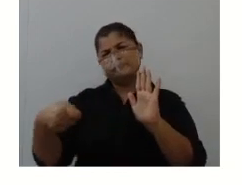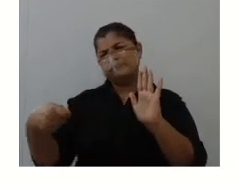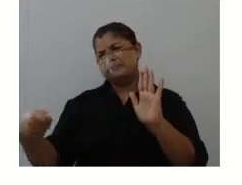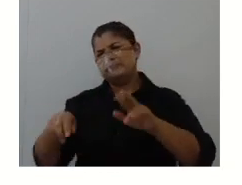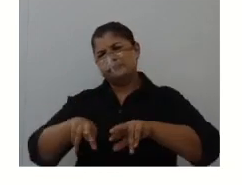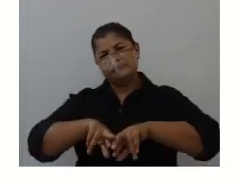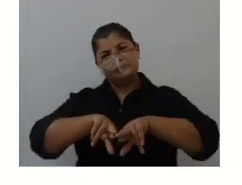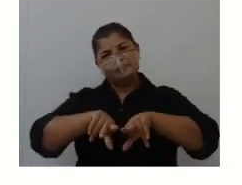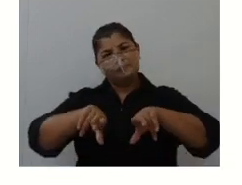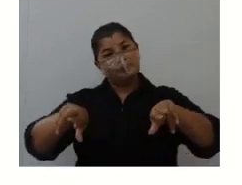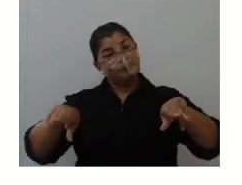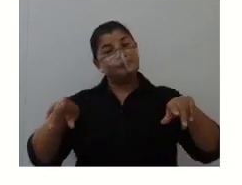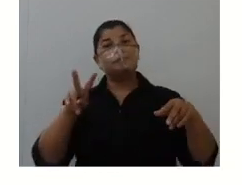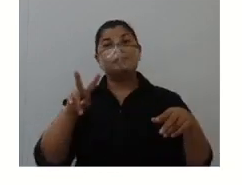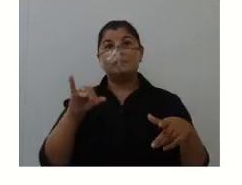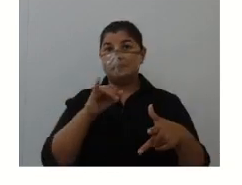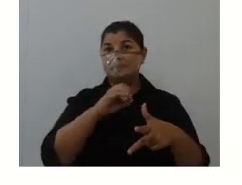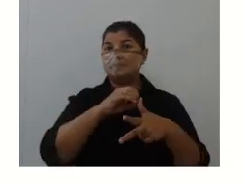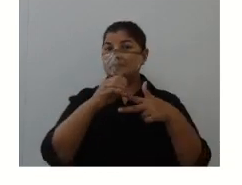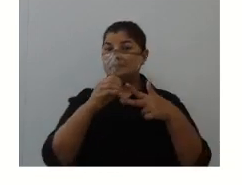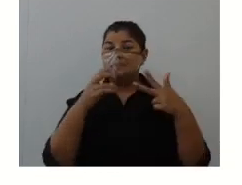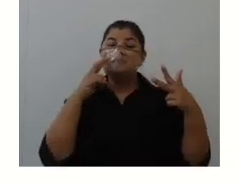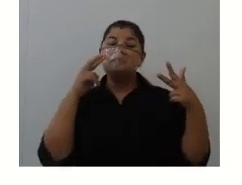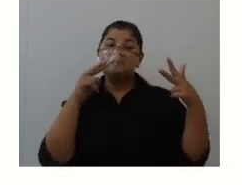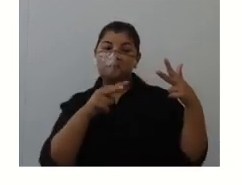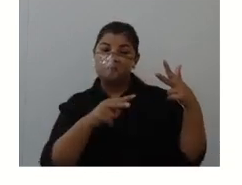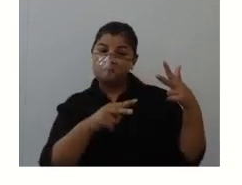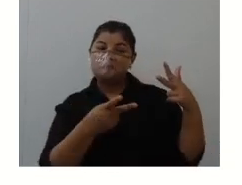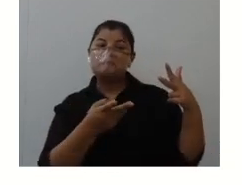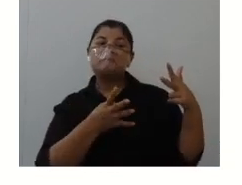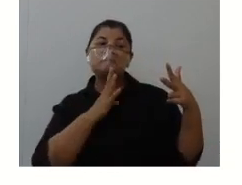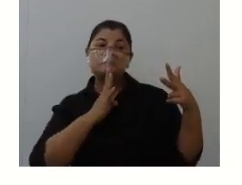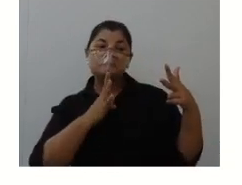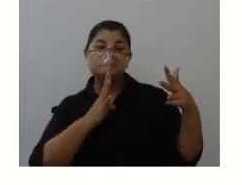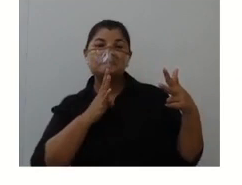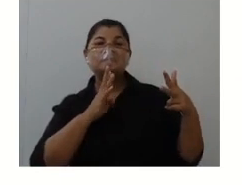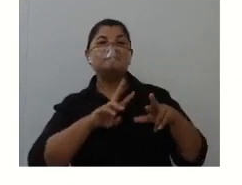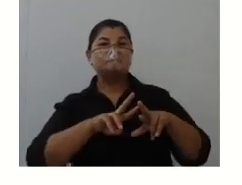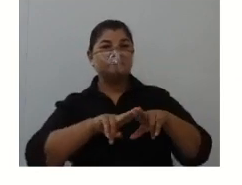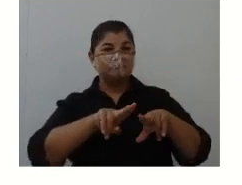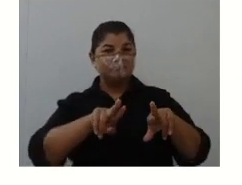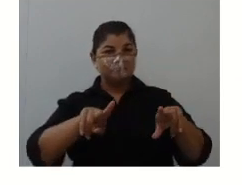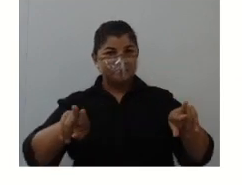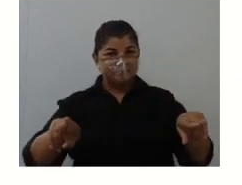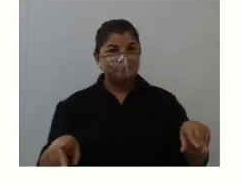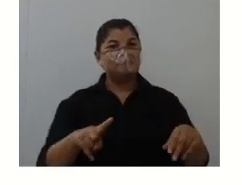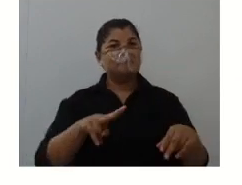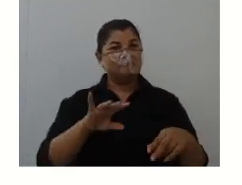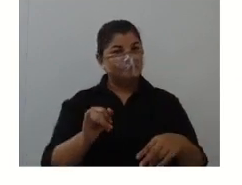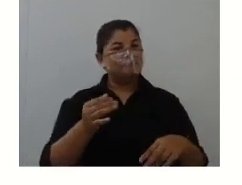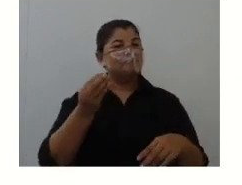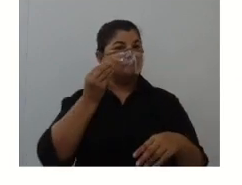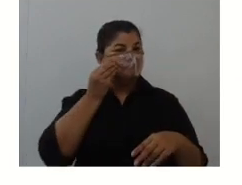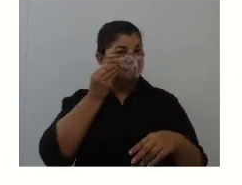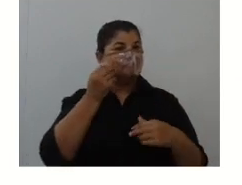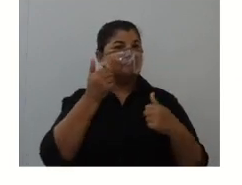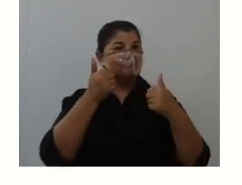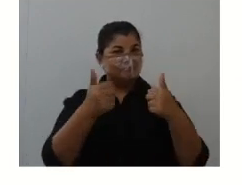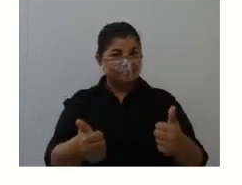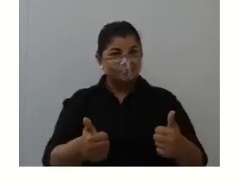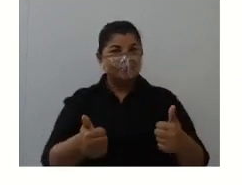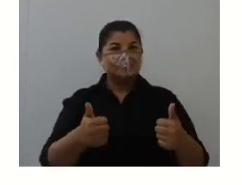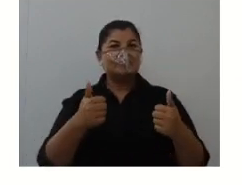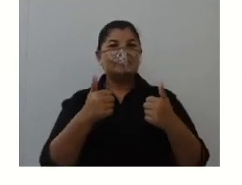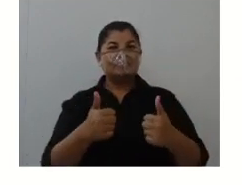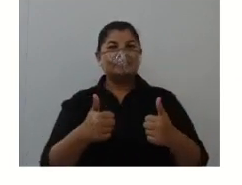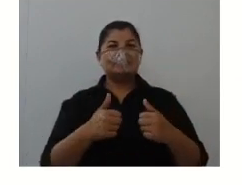aí na prova do Enem, na prova da UPE, nos vestibulares e concursos que vocês vão fazer. Mari arretada. Mari